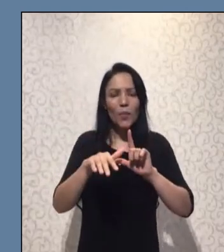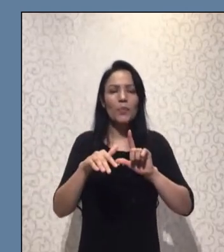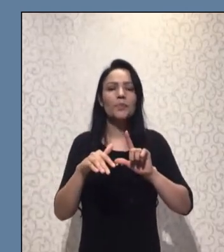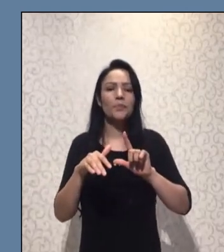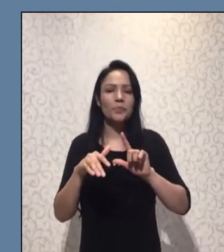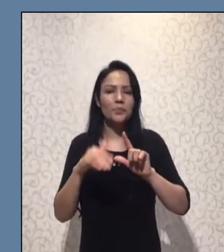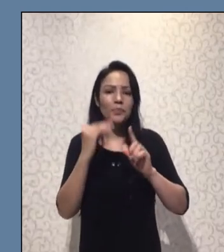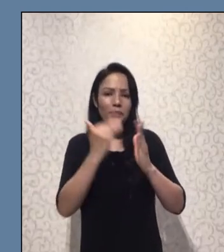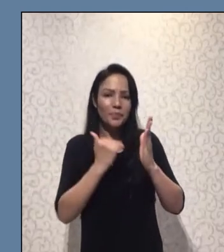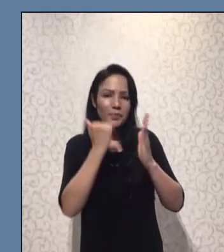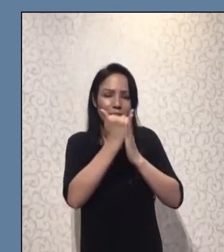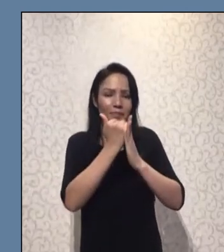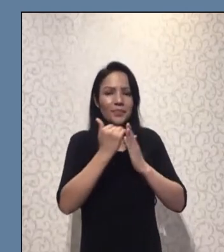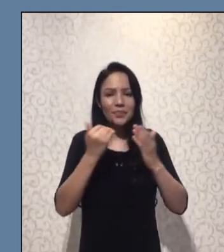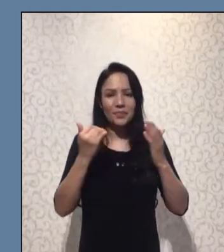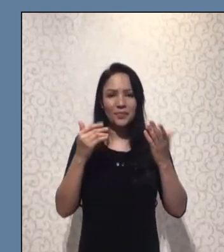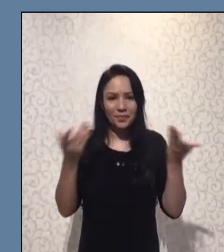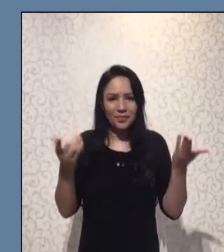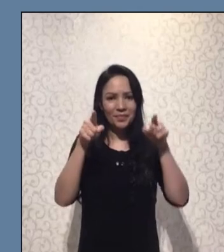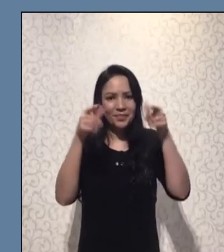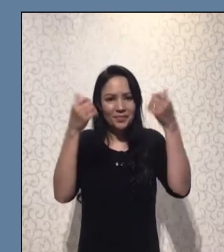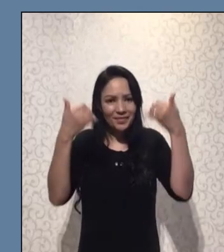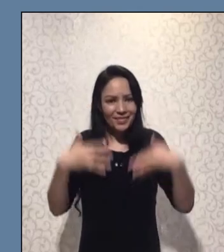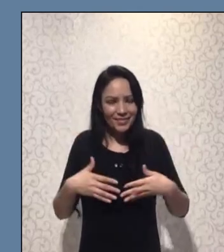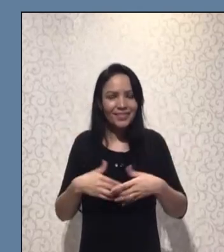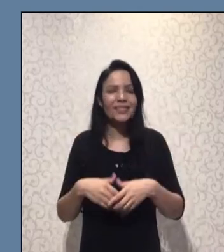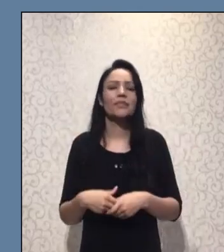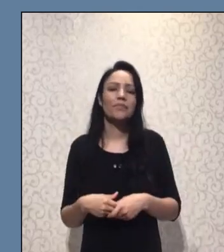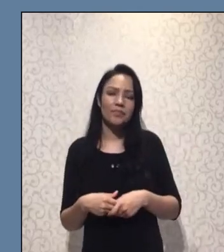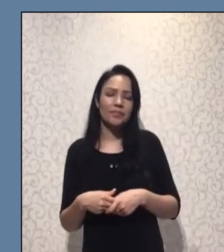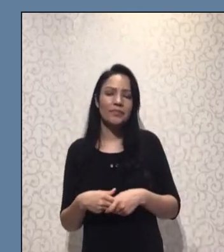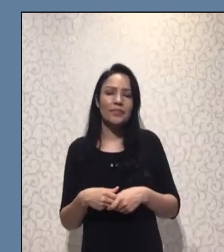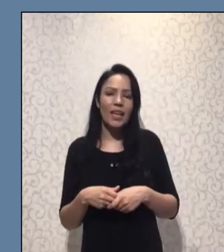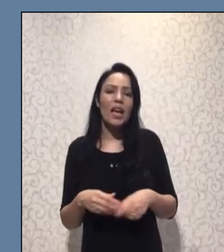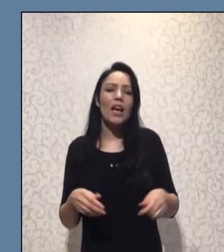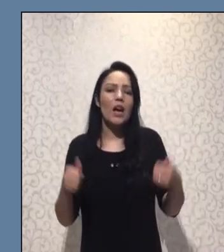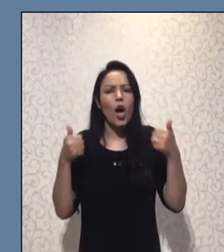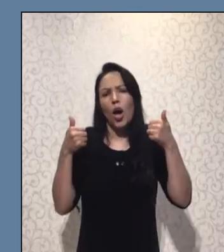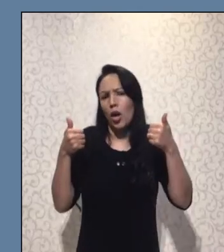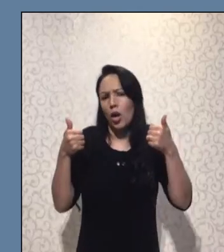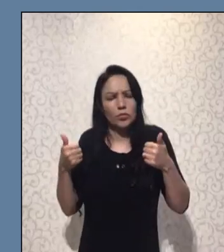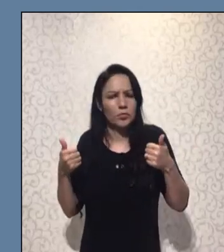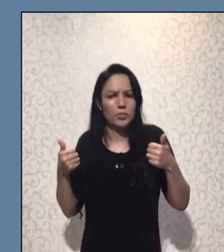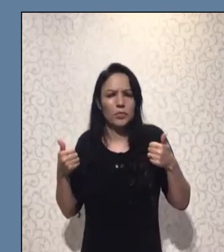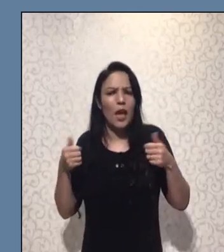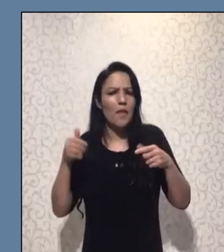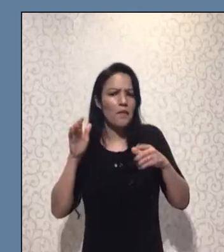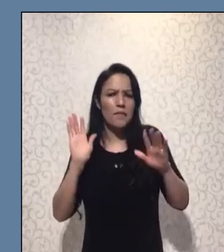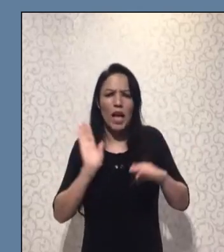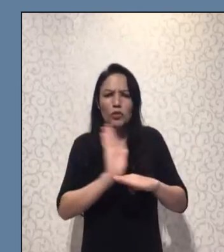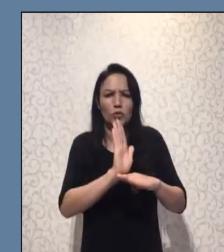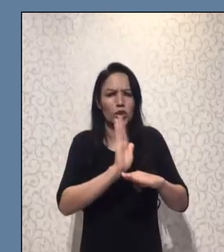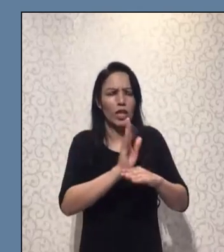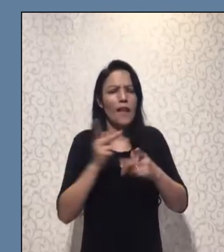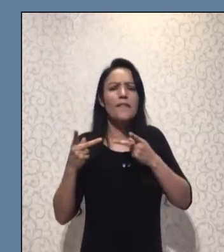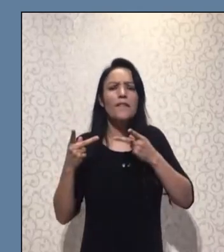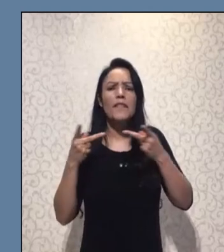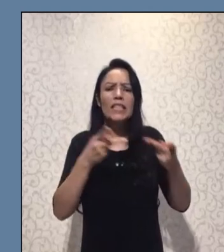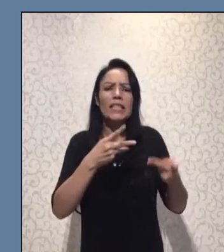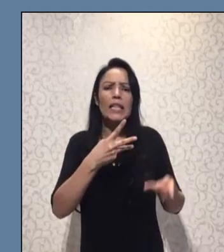complementando isso que Tadeu traz aqui. Ah, ótimo, vamos então investir em visitas 3D,